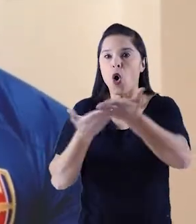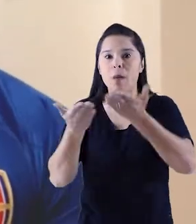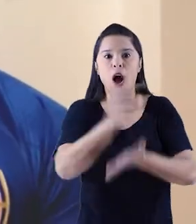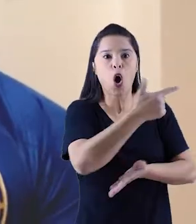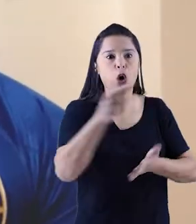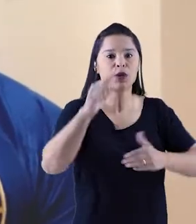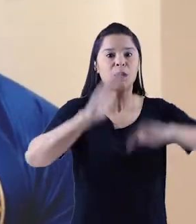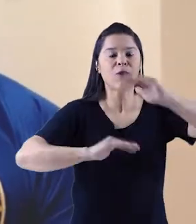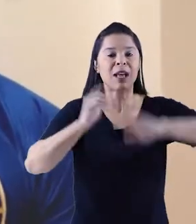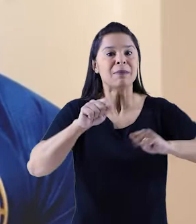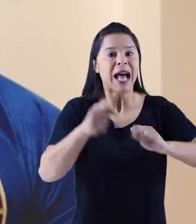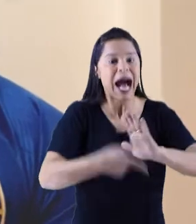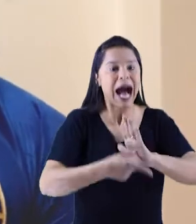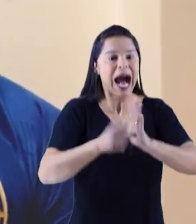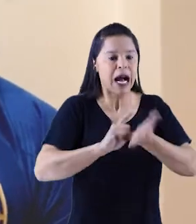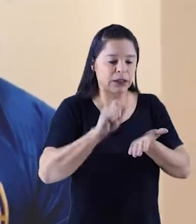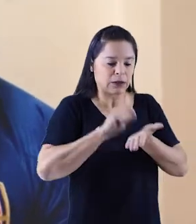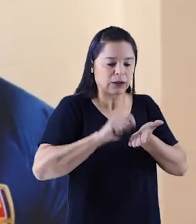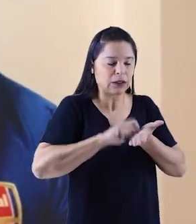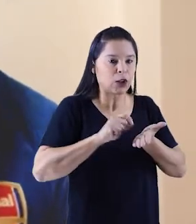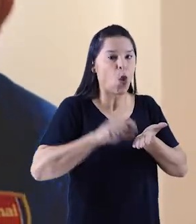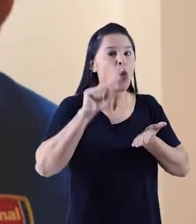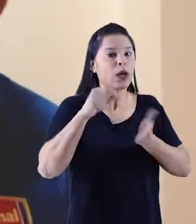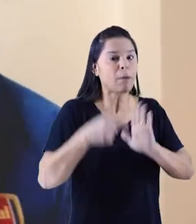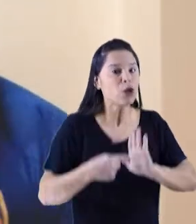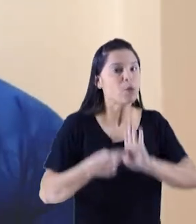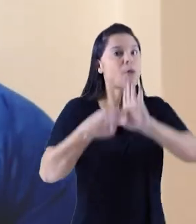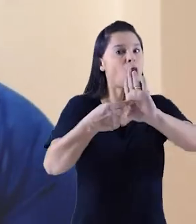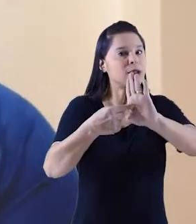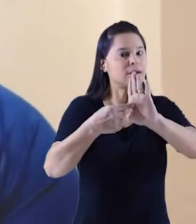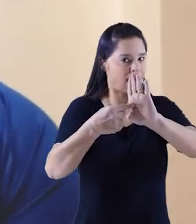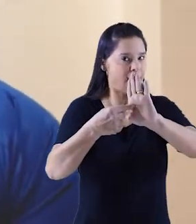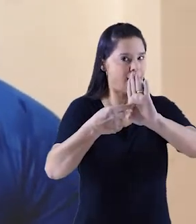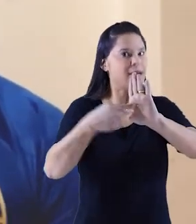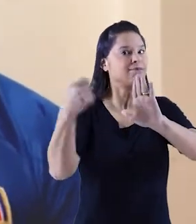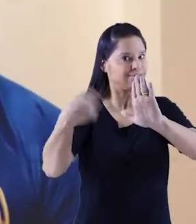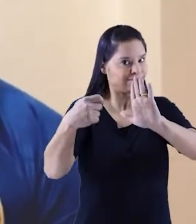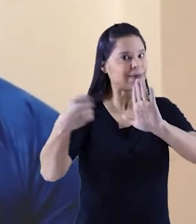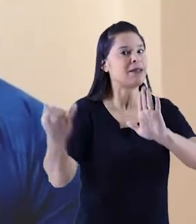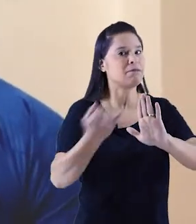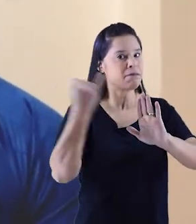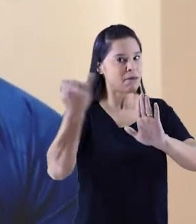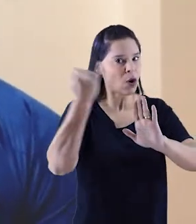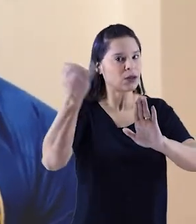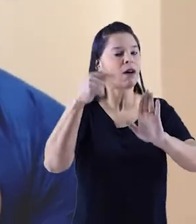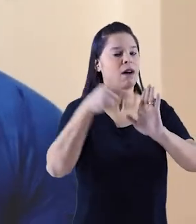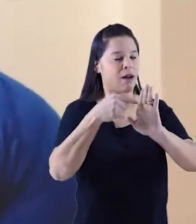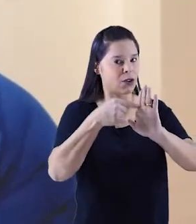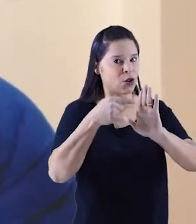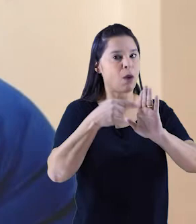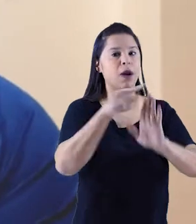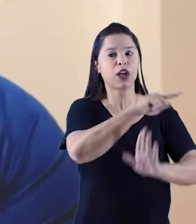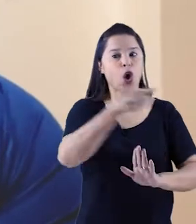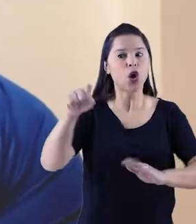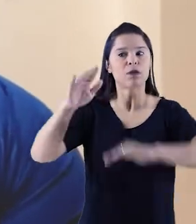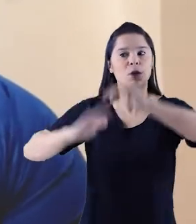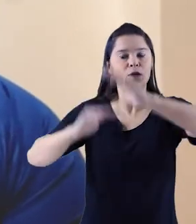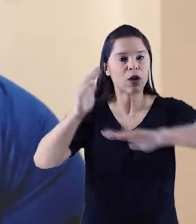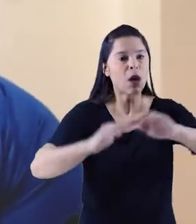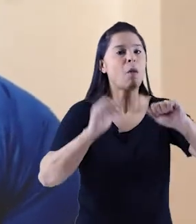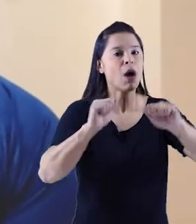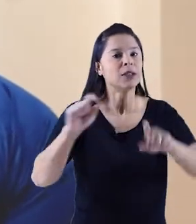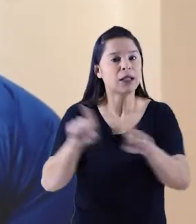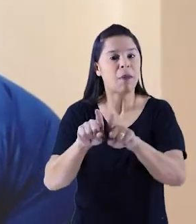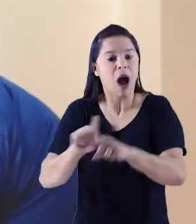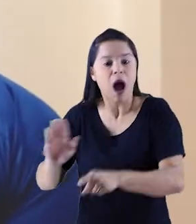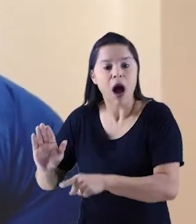profissionais, o profissional deve se ater ao que é estritamente necessário informar naquele prontuário para que os outros